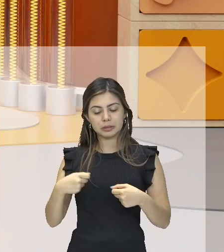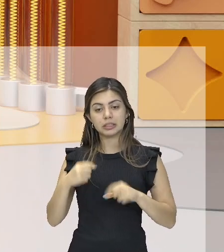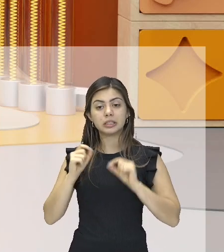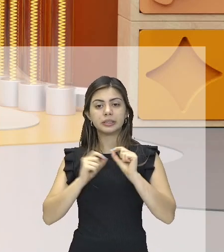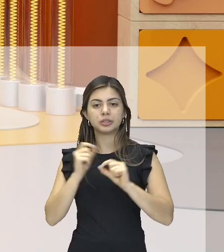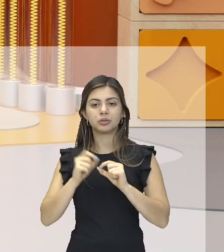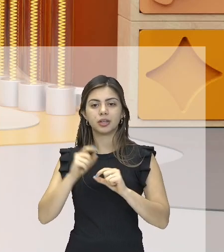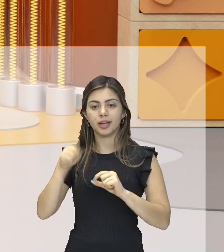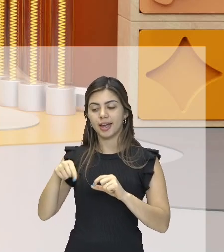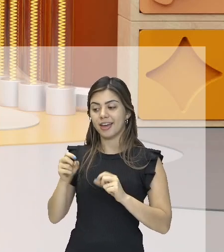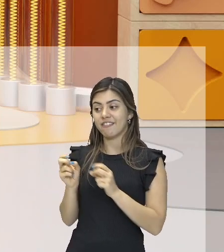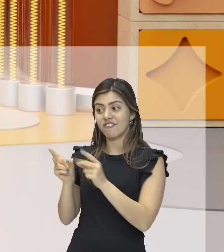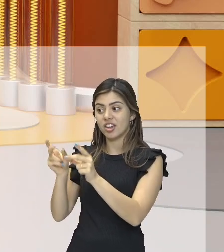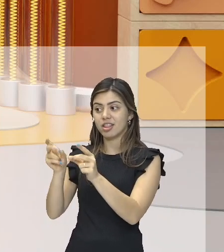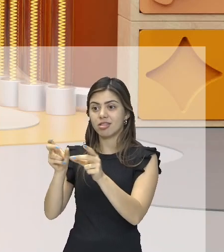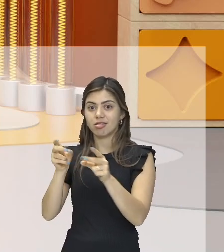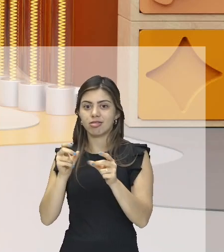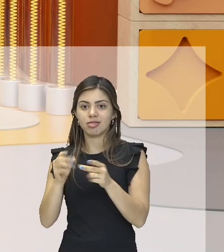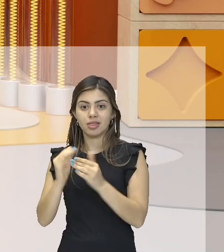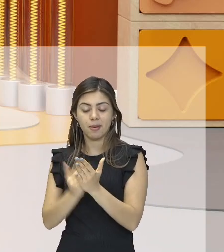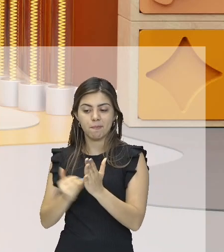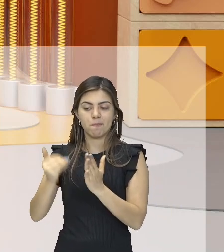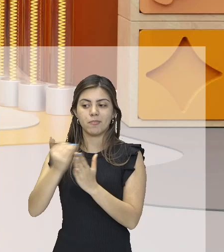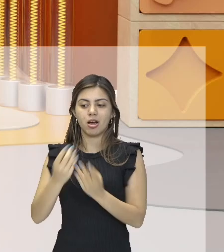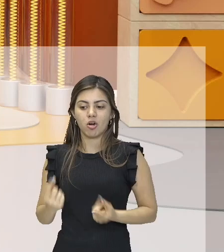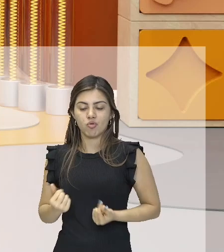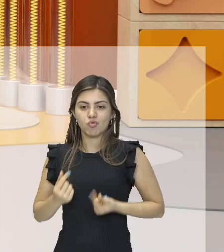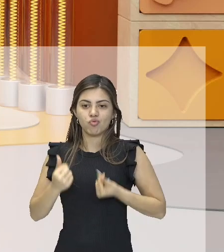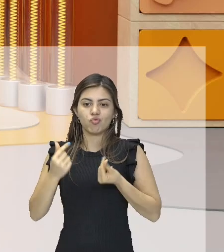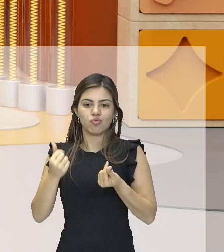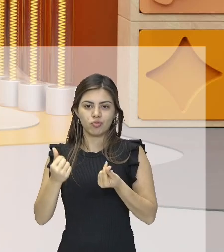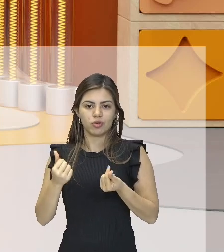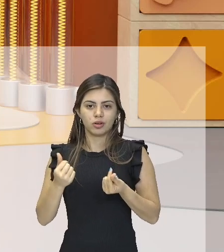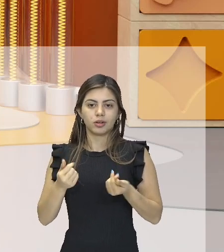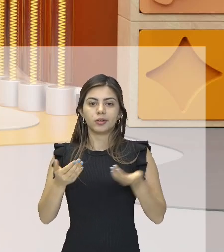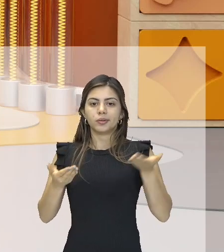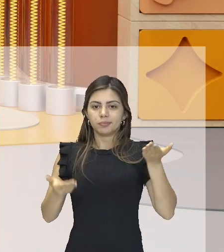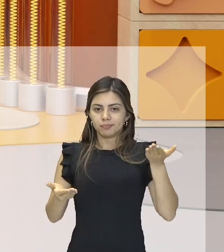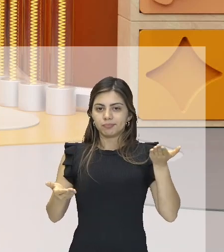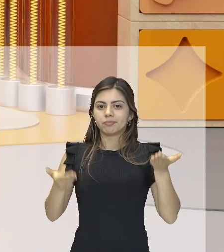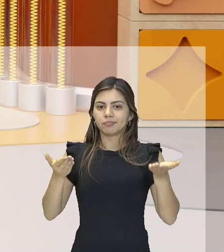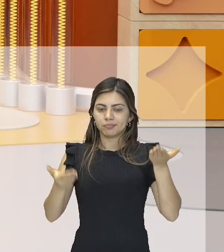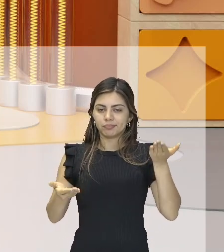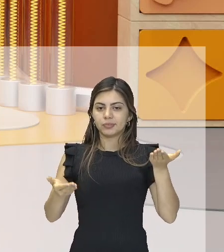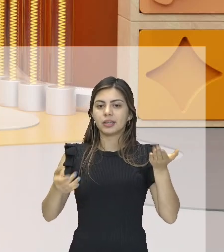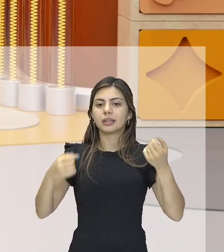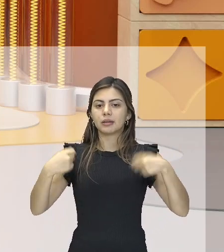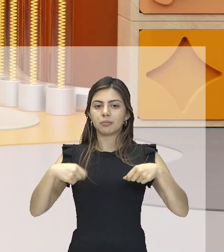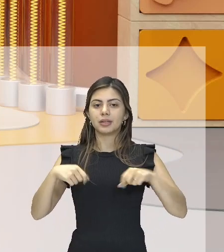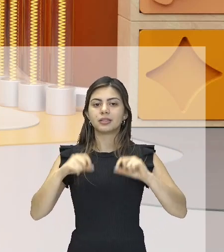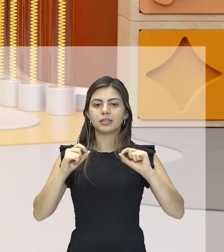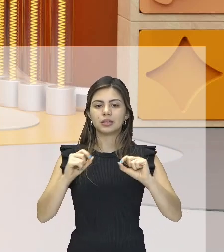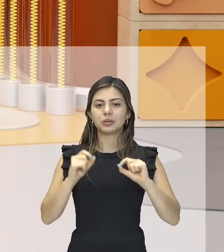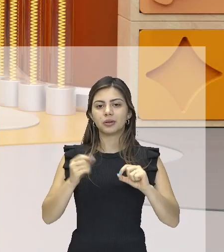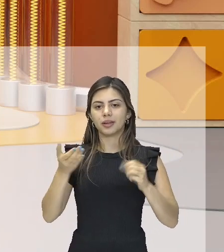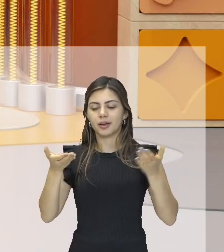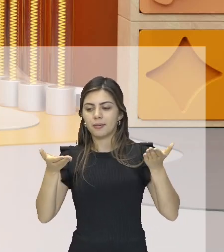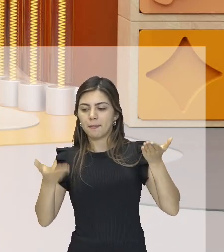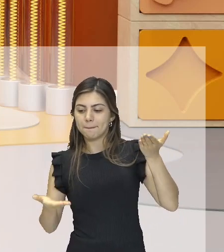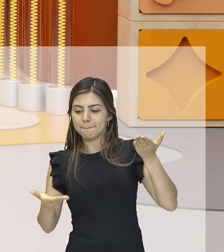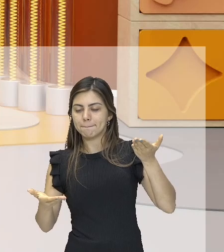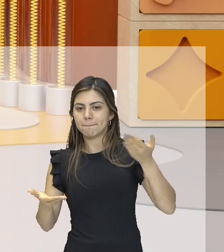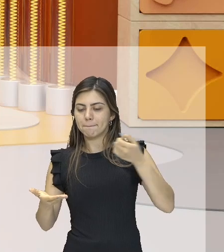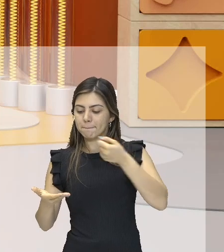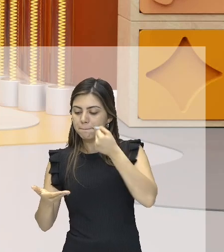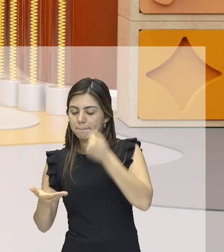tenho que exportar mais para eu ganhar mais dinheiro. Por isso que essa minha balança está com exportar mais embaixo, porque ela tem que